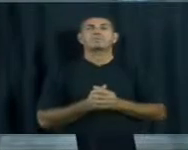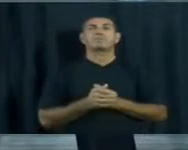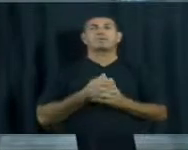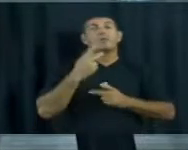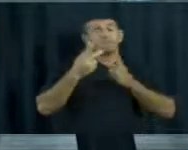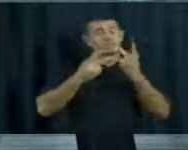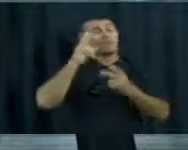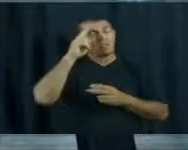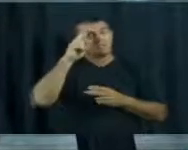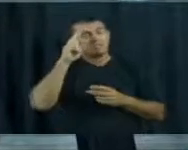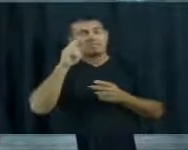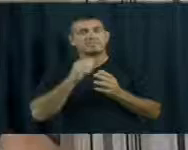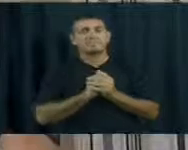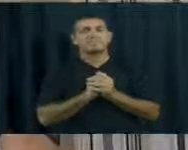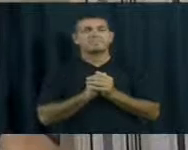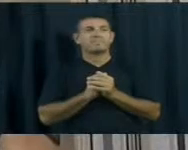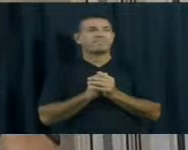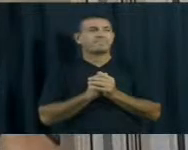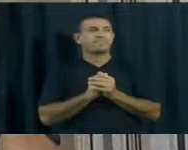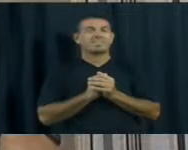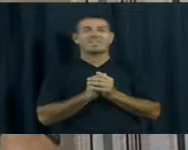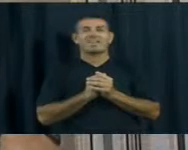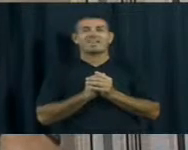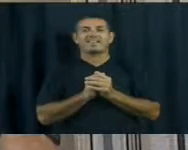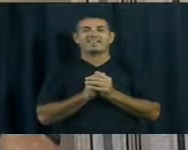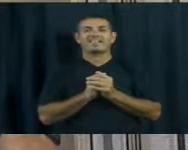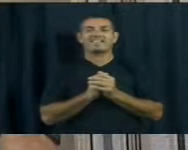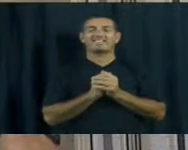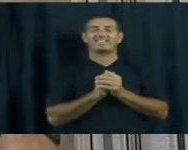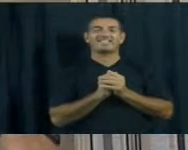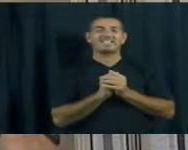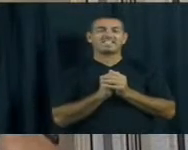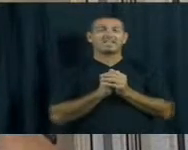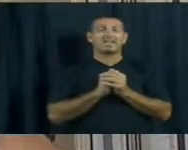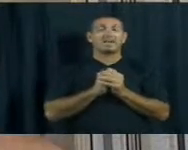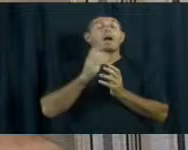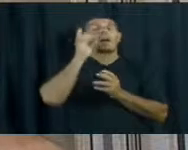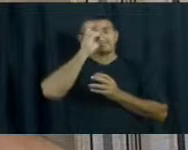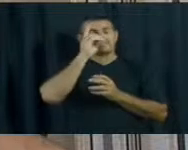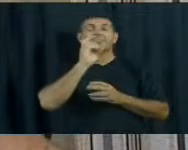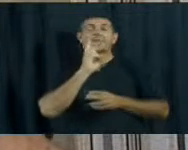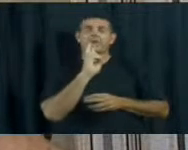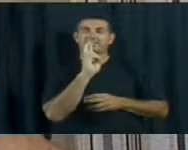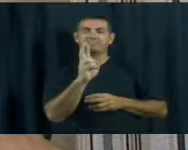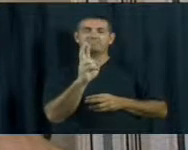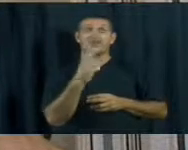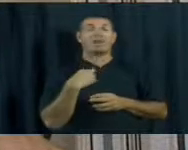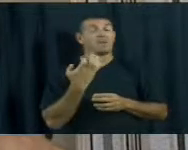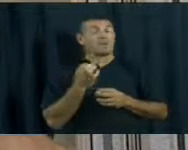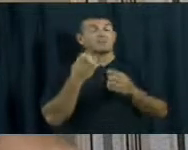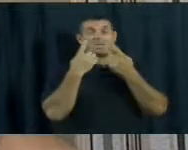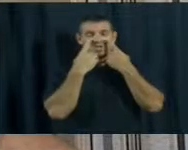lembra desse momento. Eu vou fazer de tudo para não chorar. Não, tá? Chora. Vou fazer de tudo para não chorar.